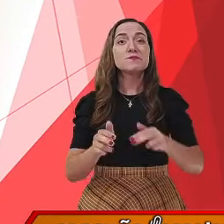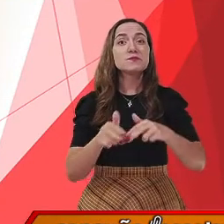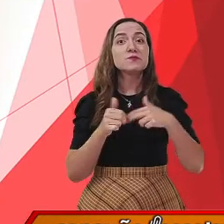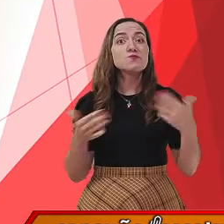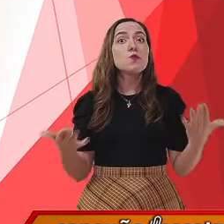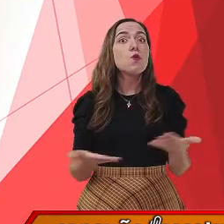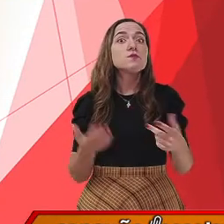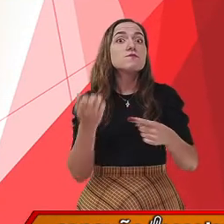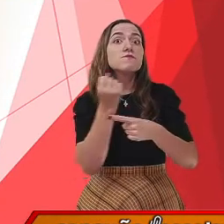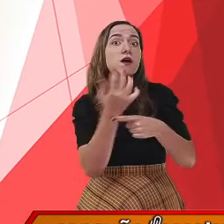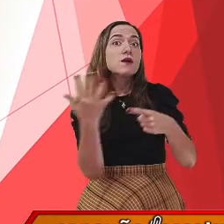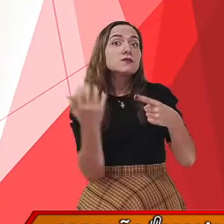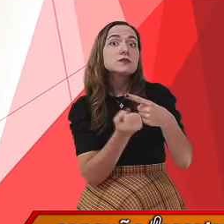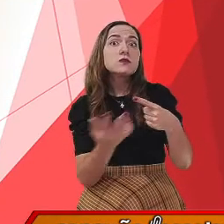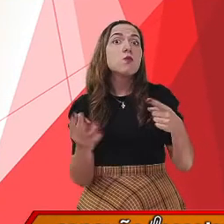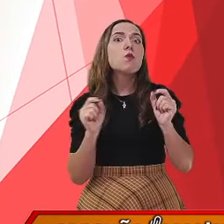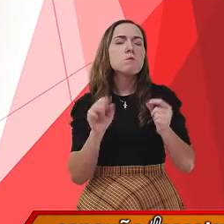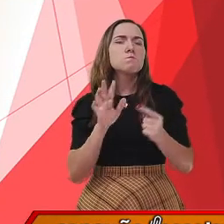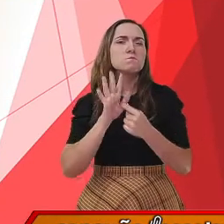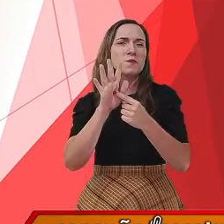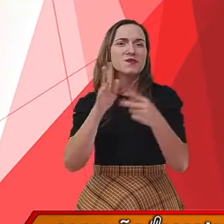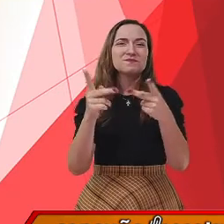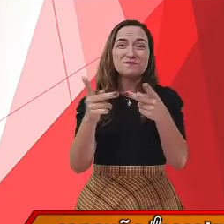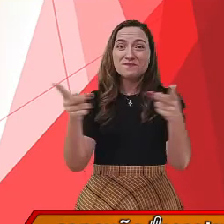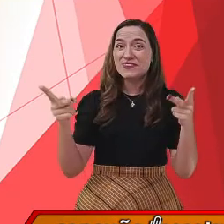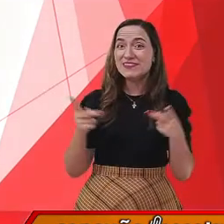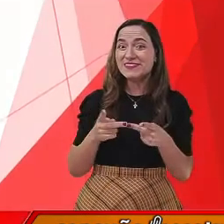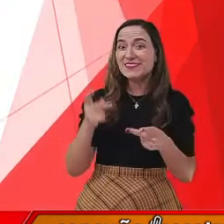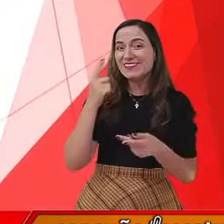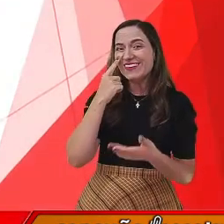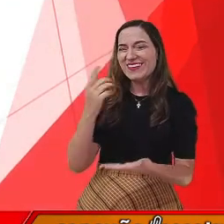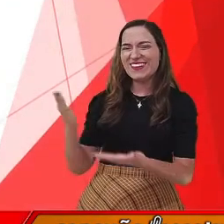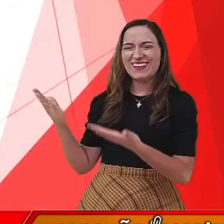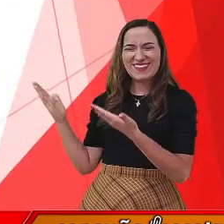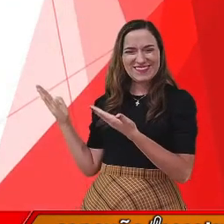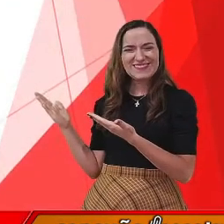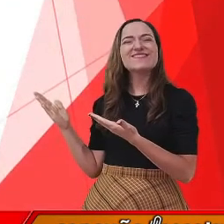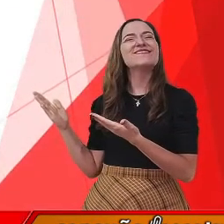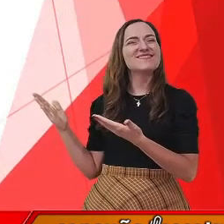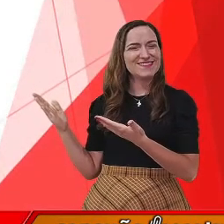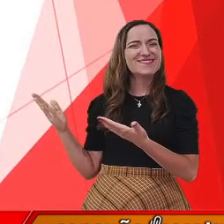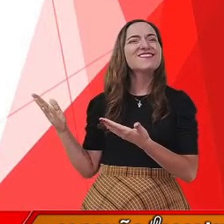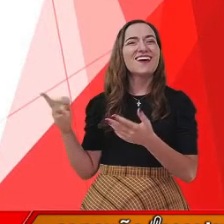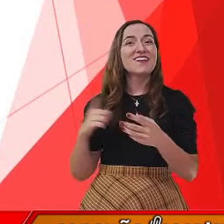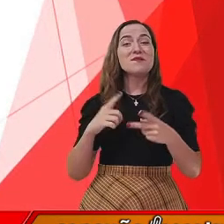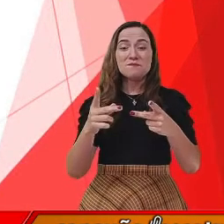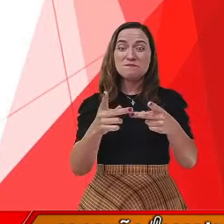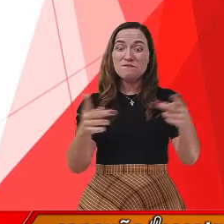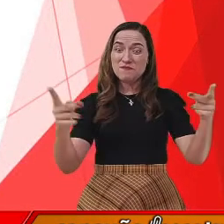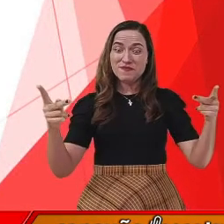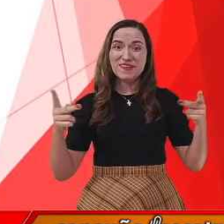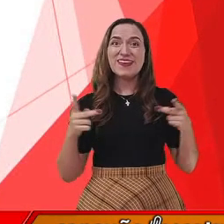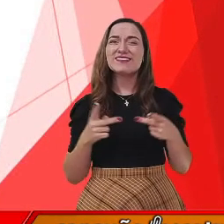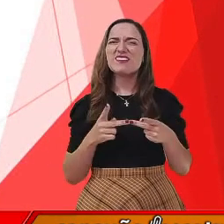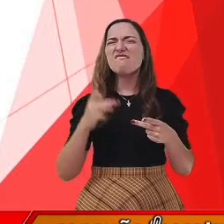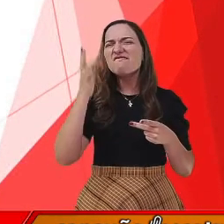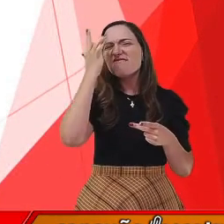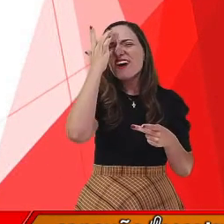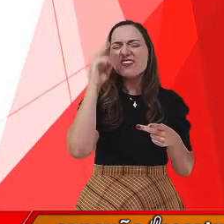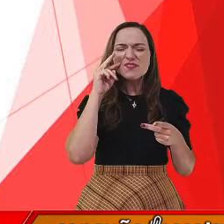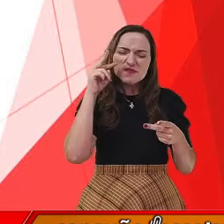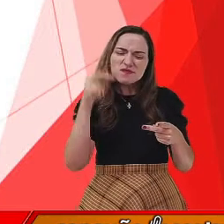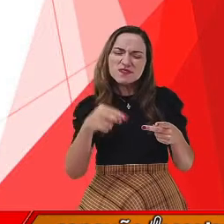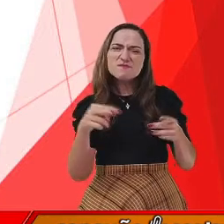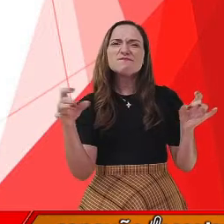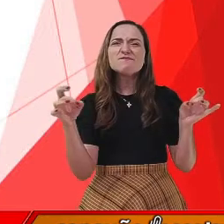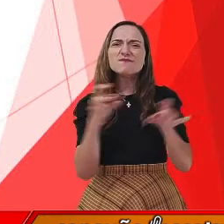fração usando uma pizza. É fácil contar coisas inteiras, né? Como uma